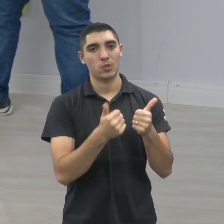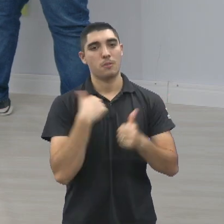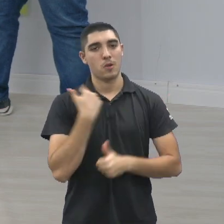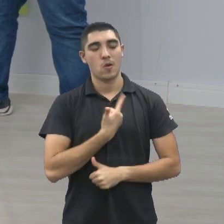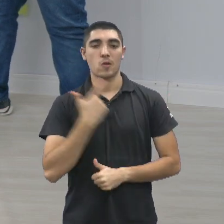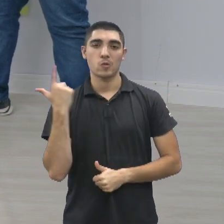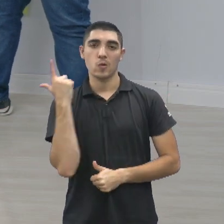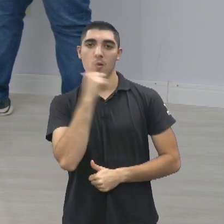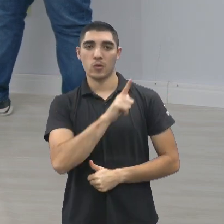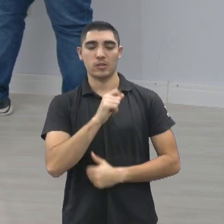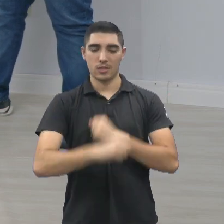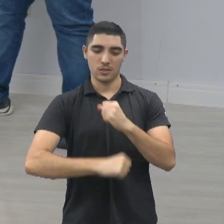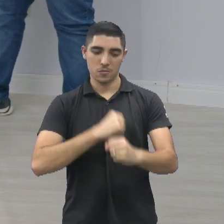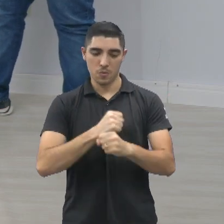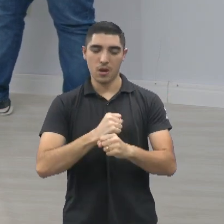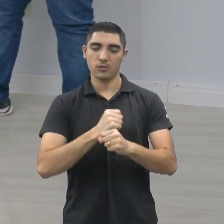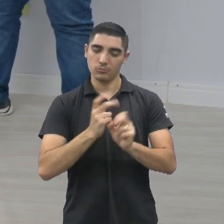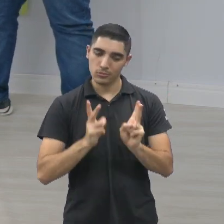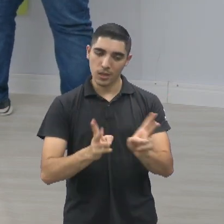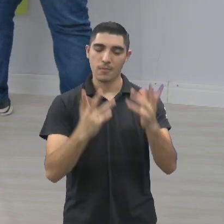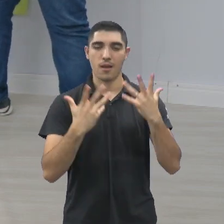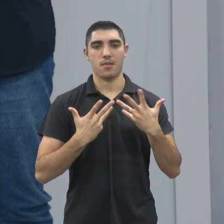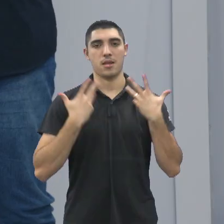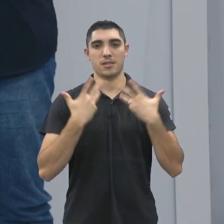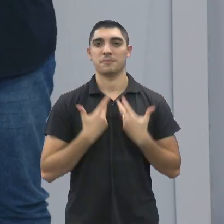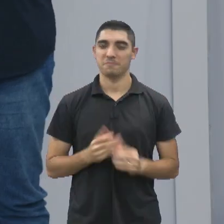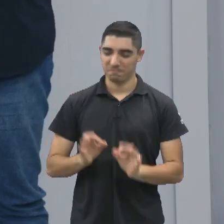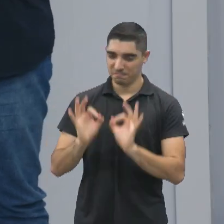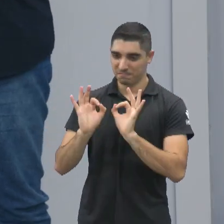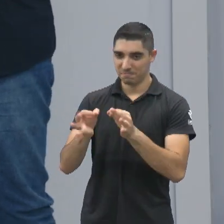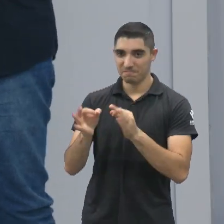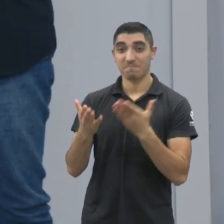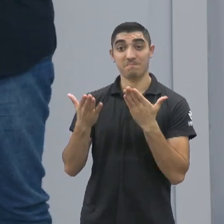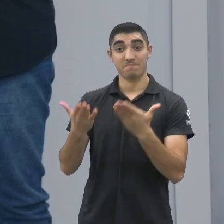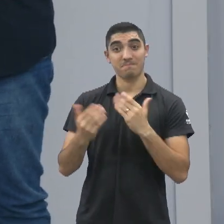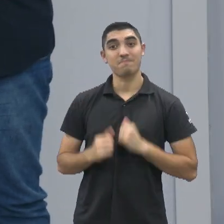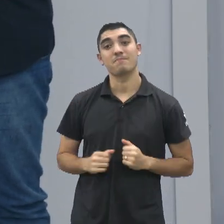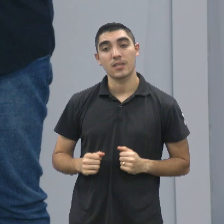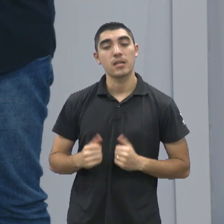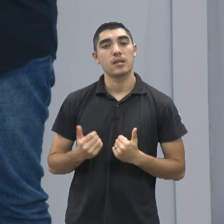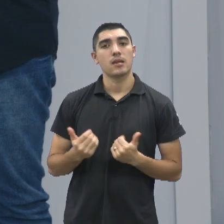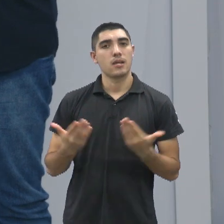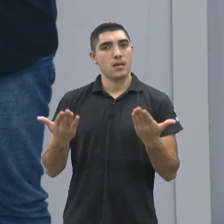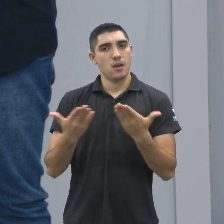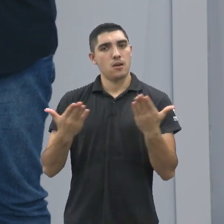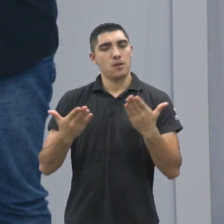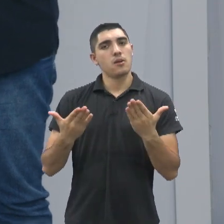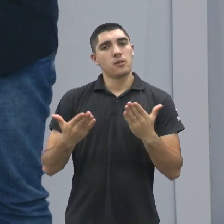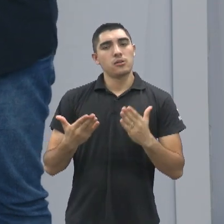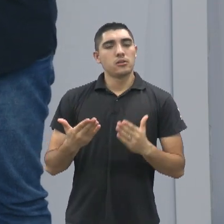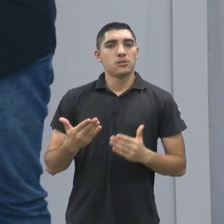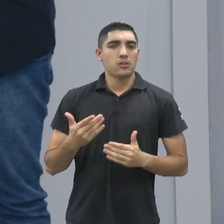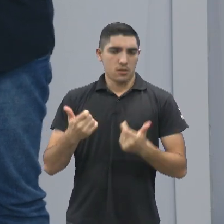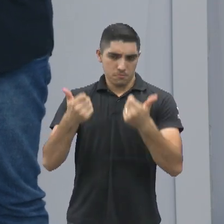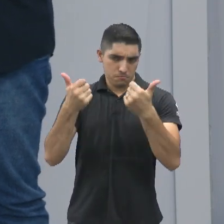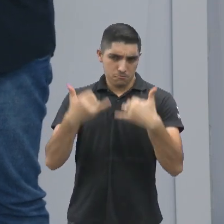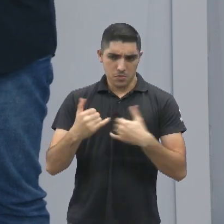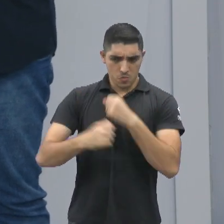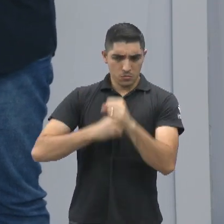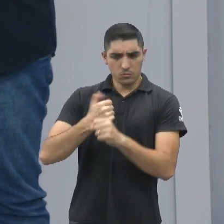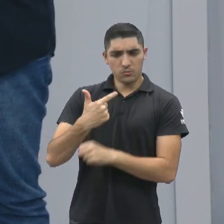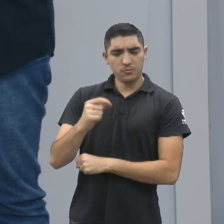um 2025 repleto de alegrias. Que assim seja, Augusto. A gente começa falando contigo. Antes da gente falar de 2025, vamos falar